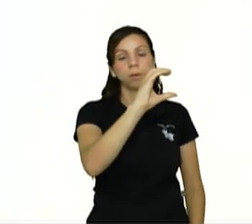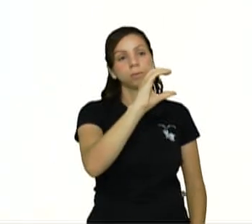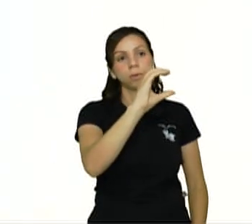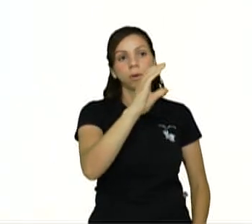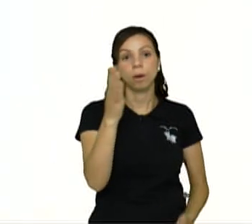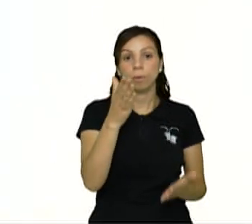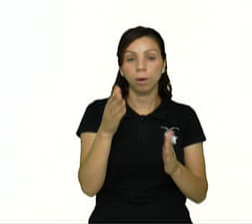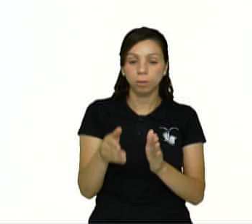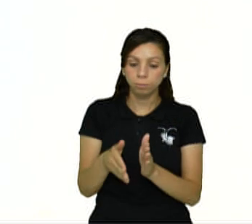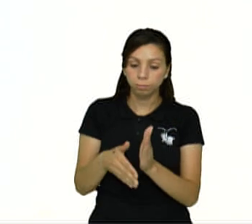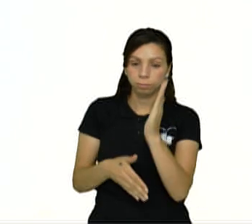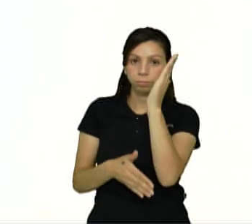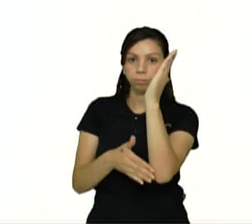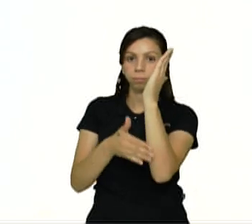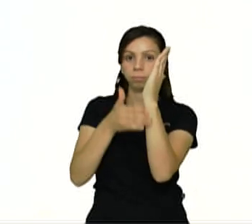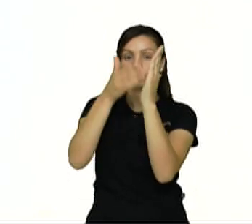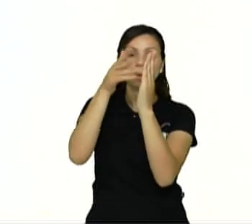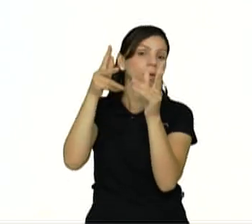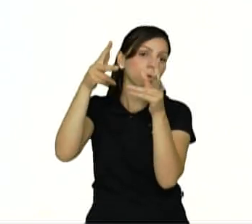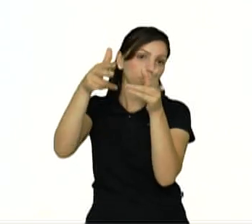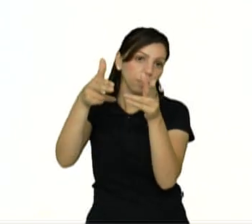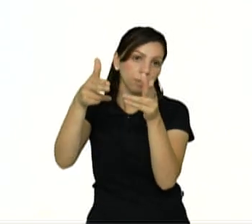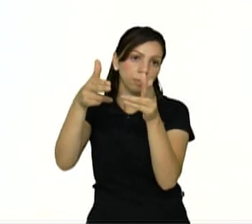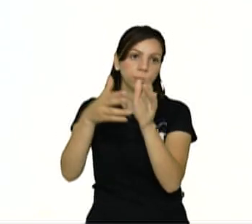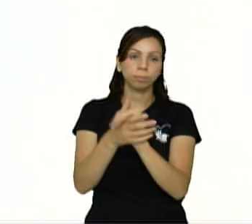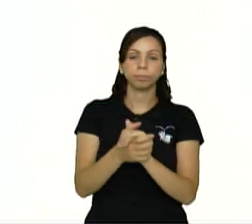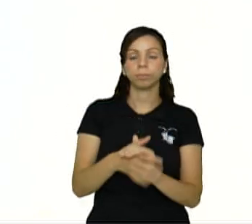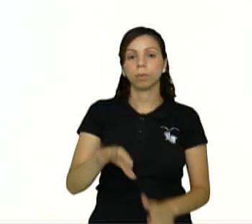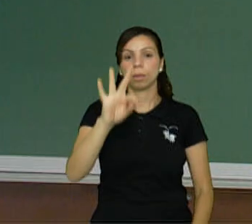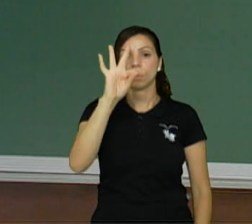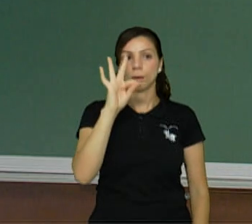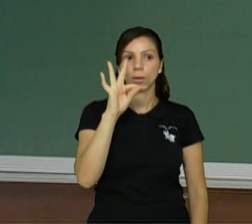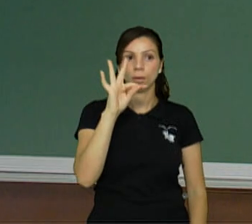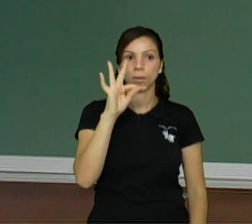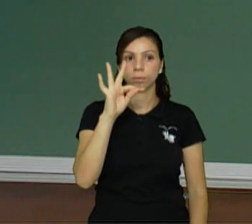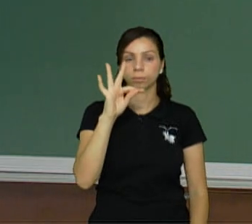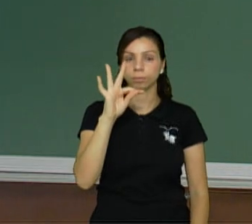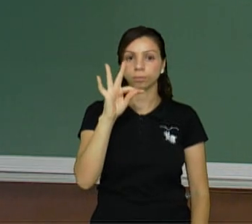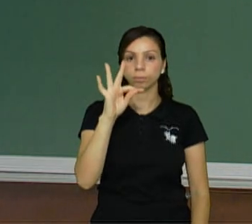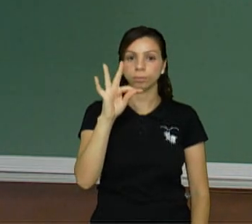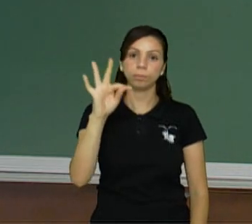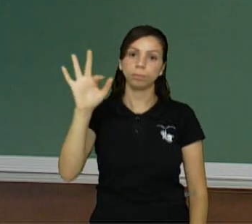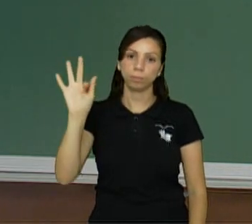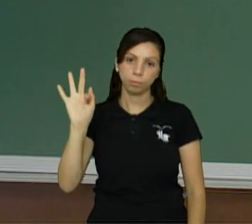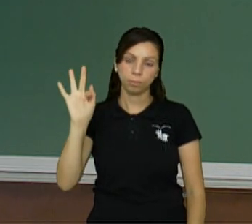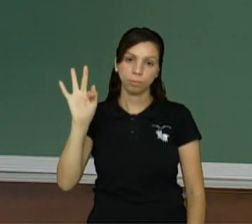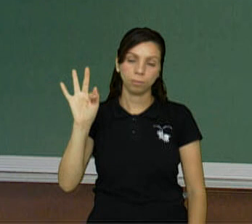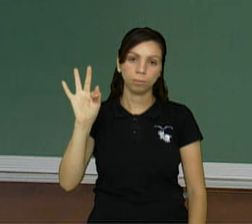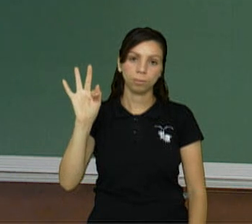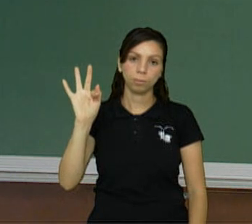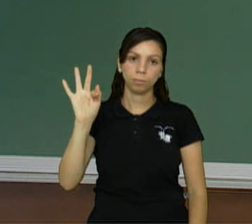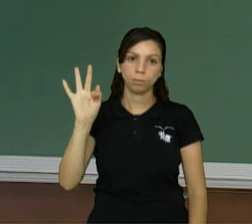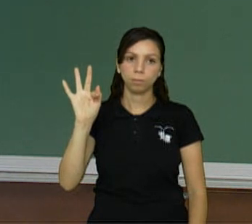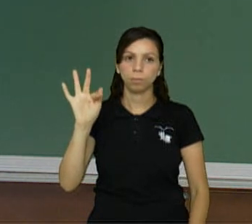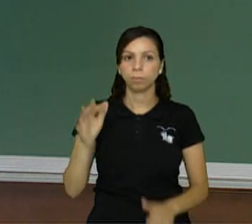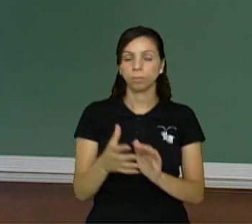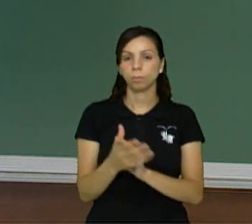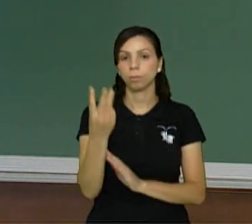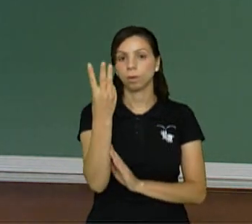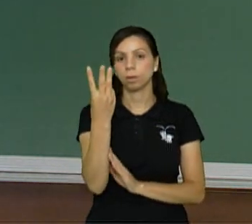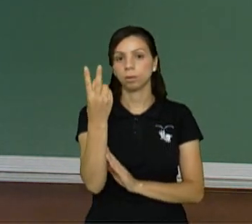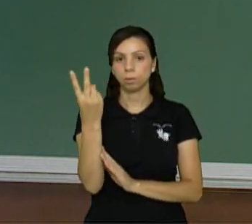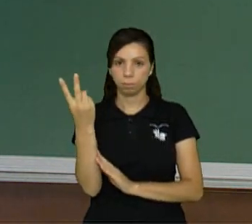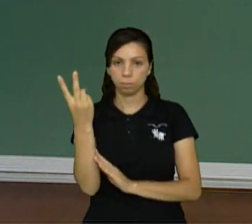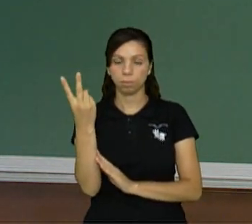Agora você vai para Fahrenheit e faz a mesma coisa. Temperatura do valor do meio genérico menos a de baixo, Tf menos